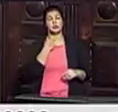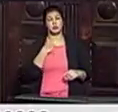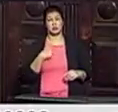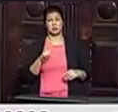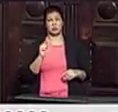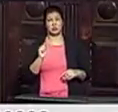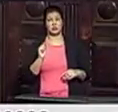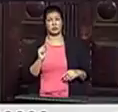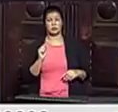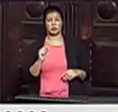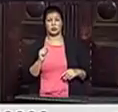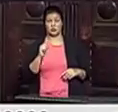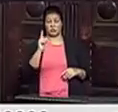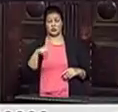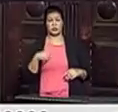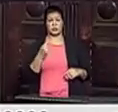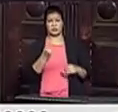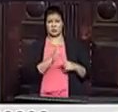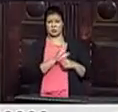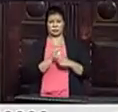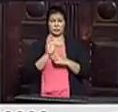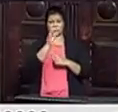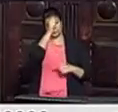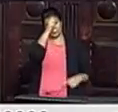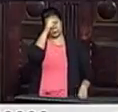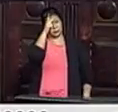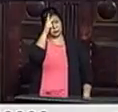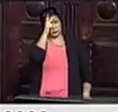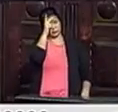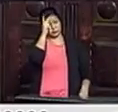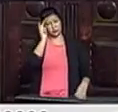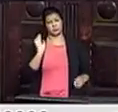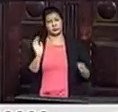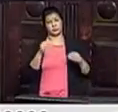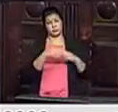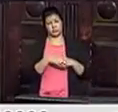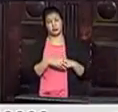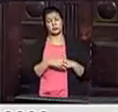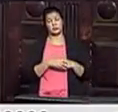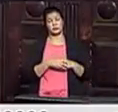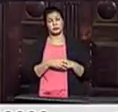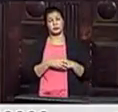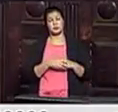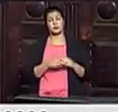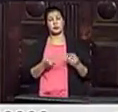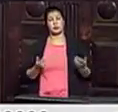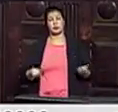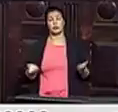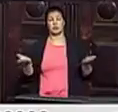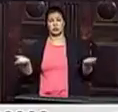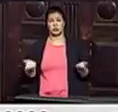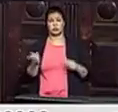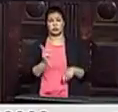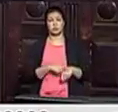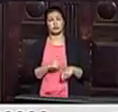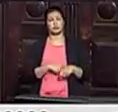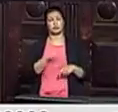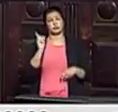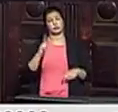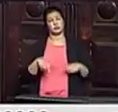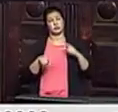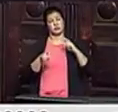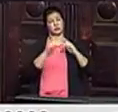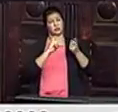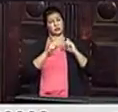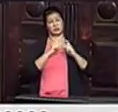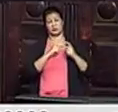é financiamento público com lista fechada. Isso, nesse momento, é uma discussão